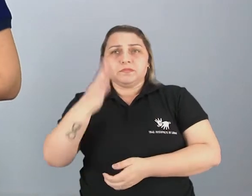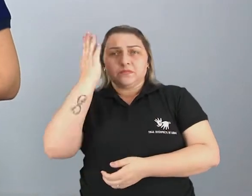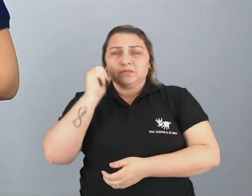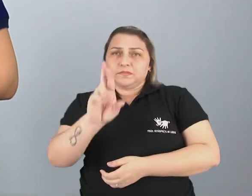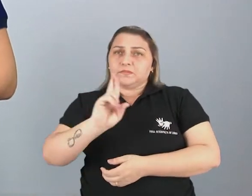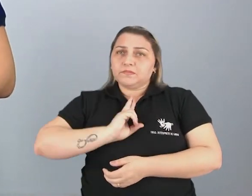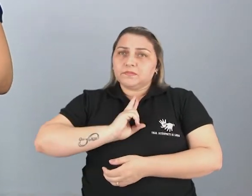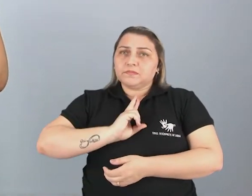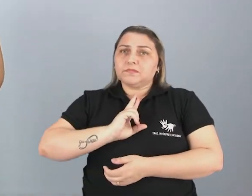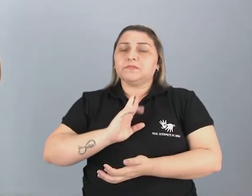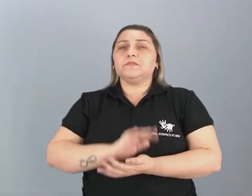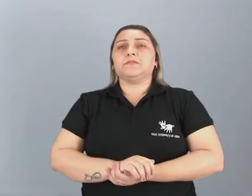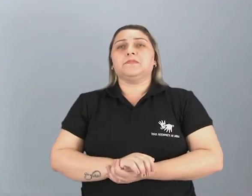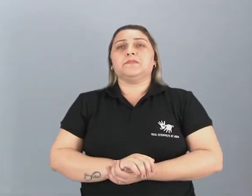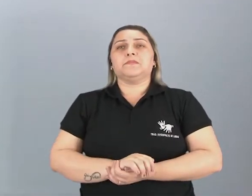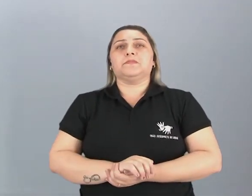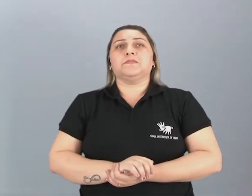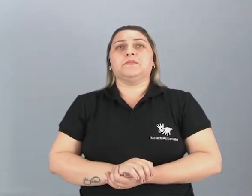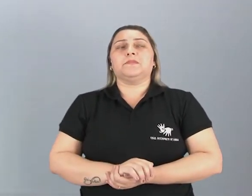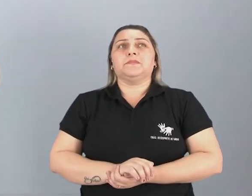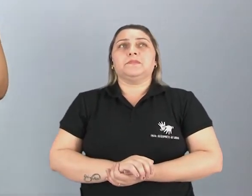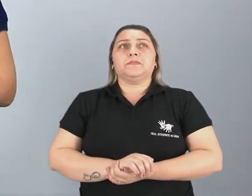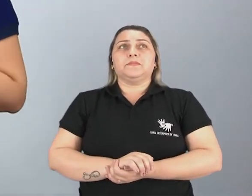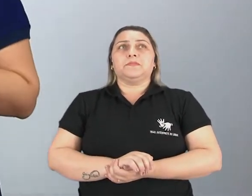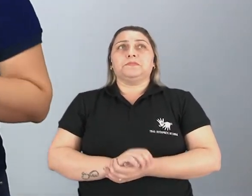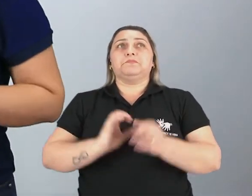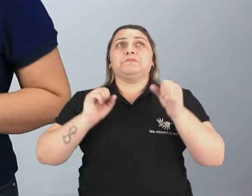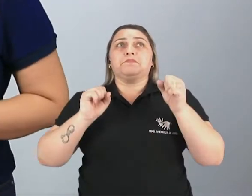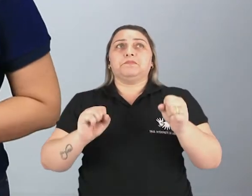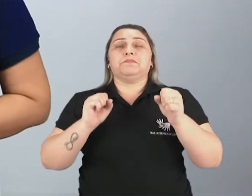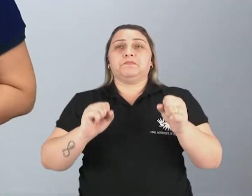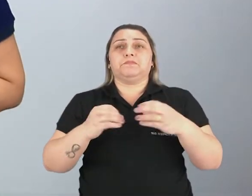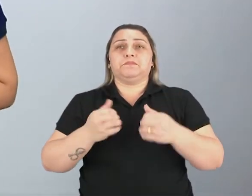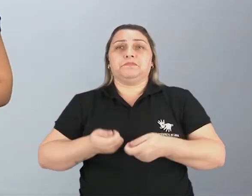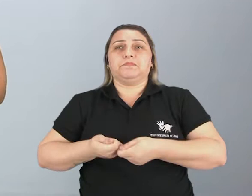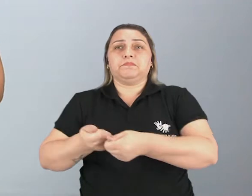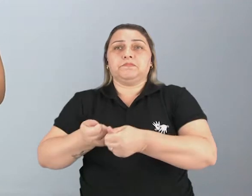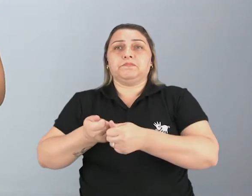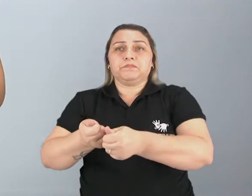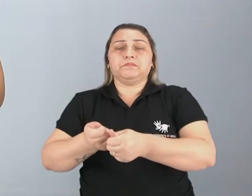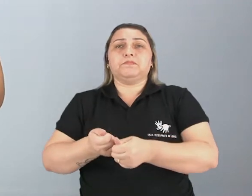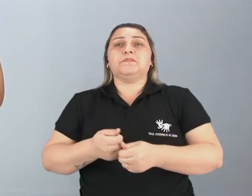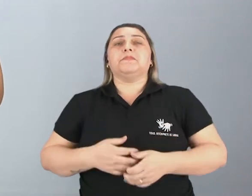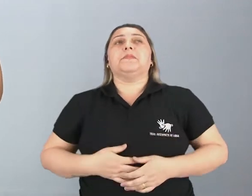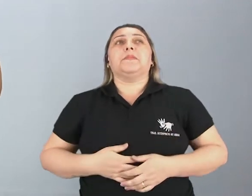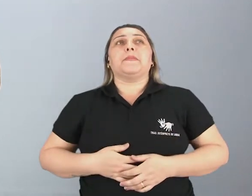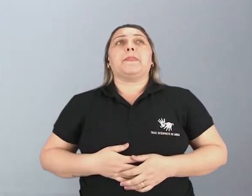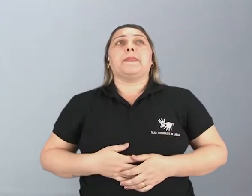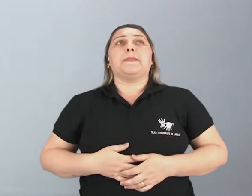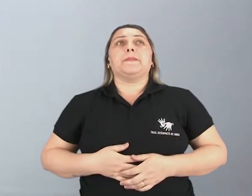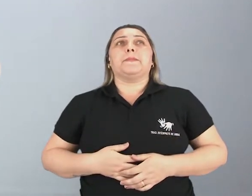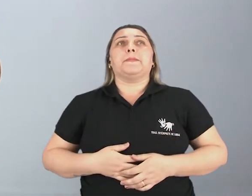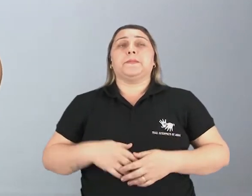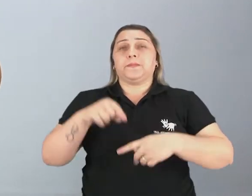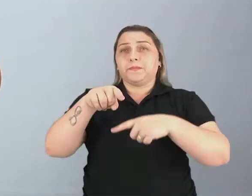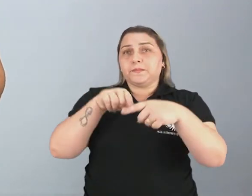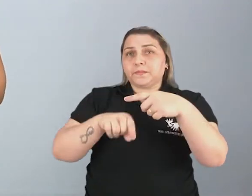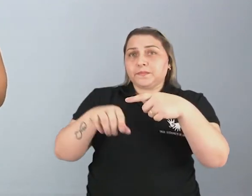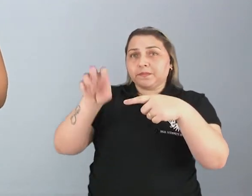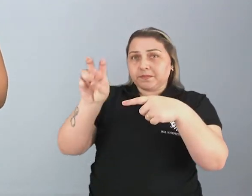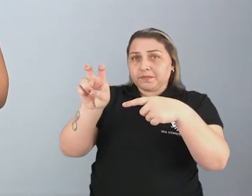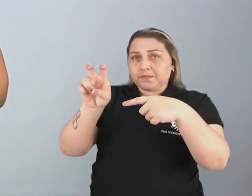saberia me dizer? Então, eu posso te dar uma dica. Será que é dividido